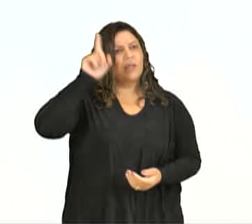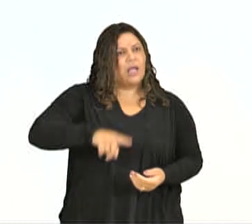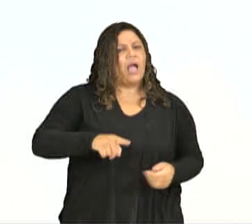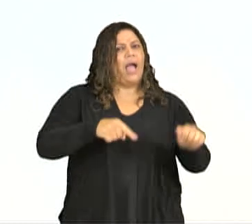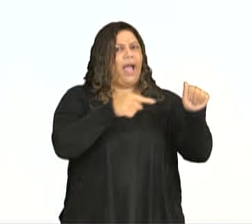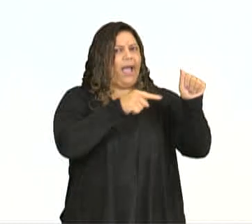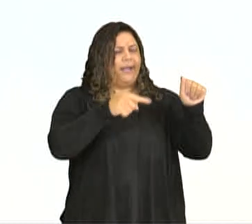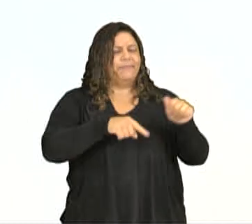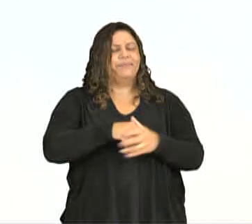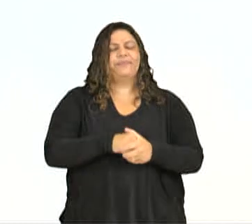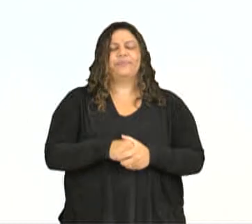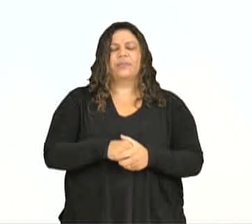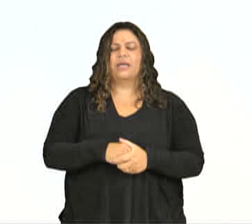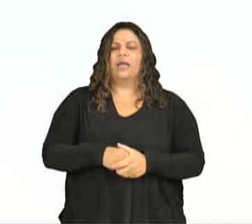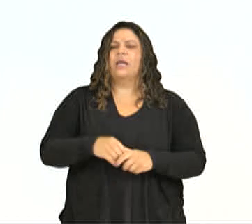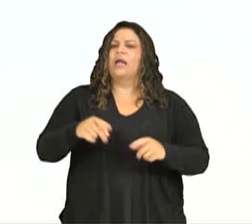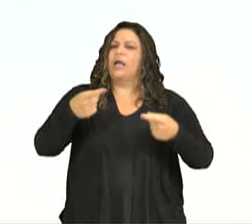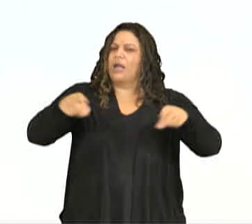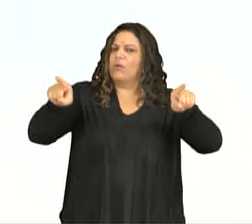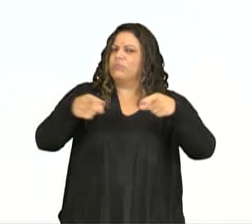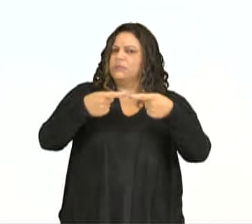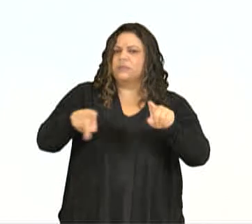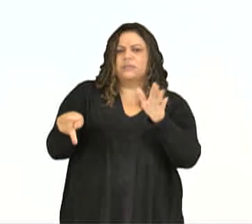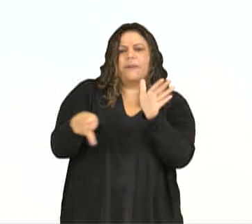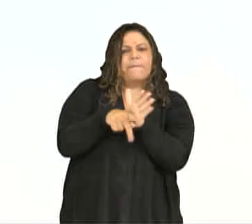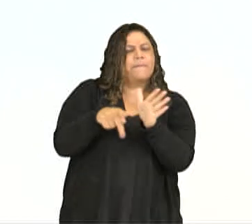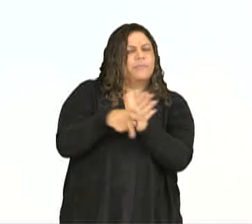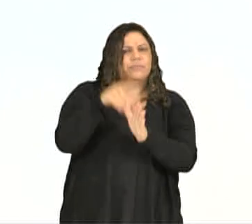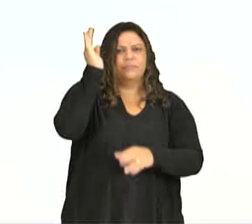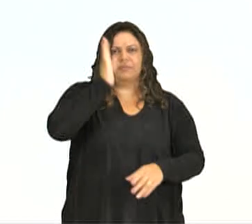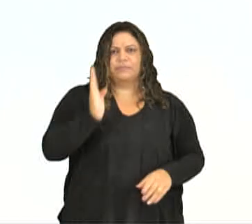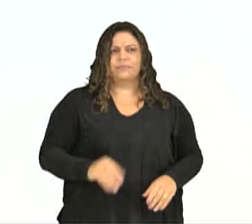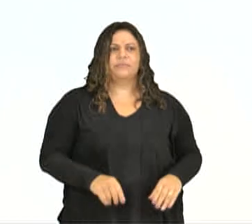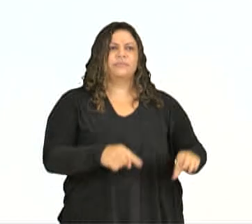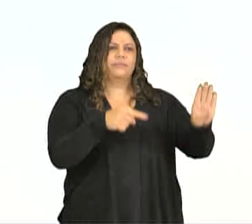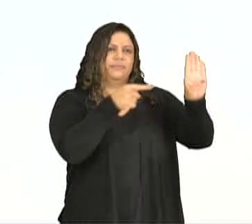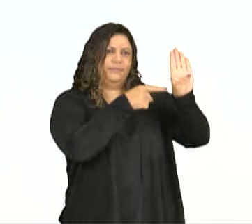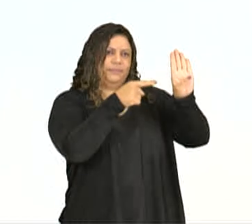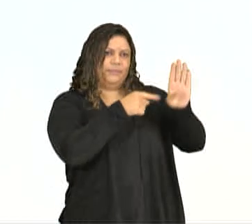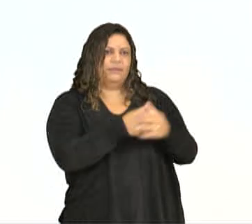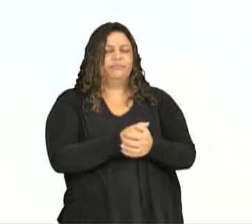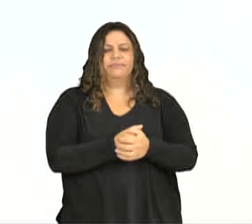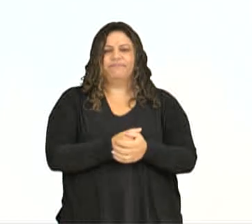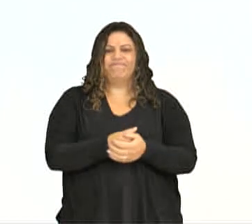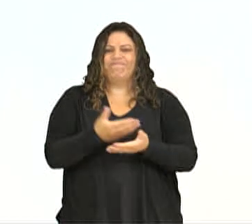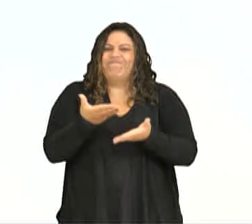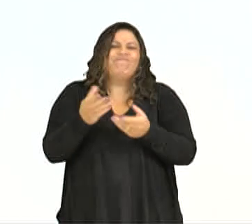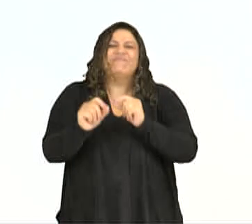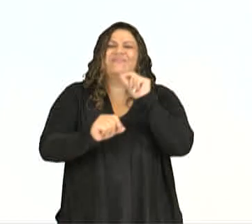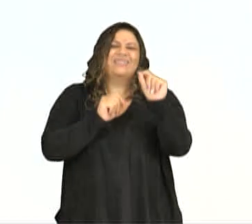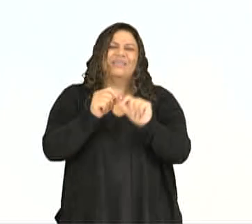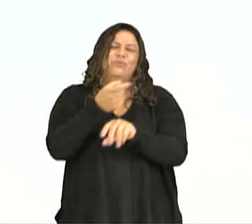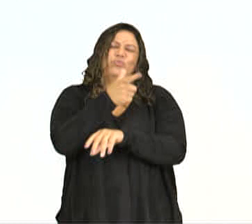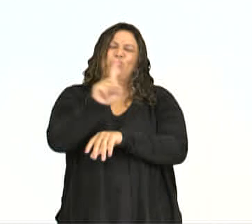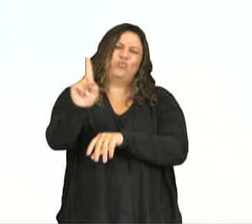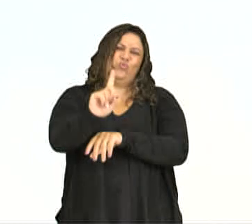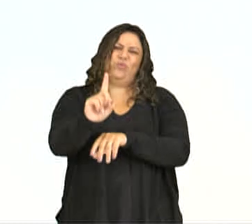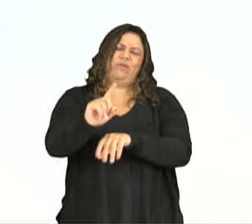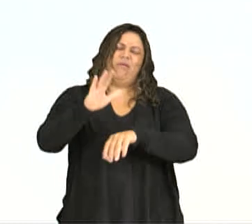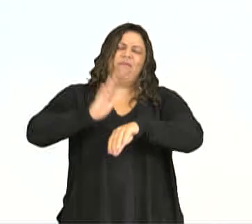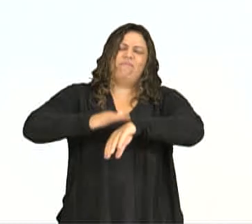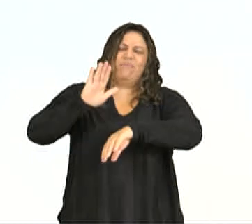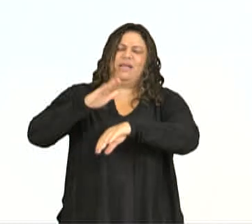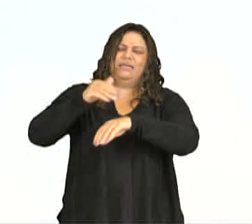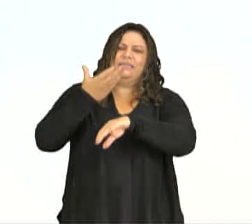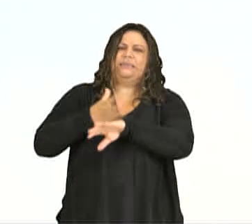origem exclusivamente brasileira. B. A polca perdeu-se ao longo dos anos e não é mais praticada em nenhuma